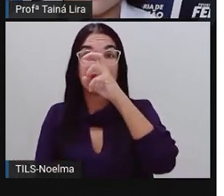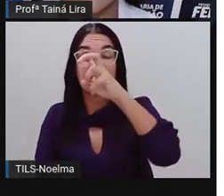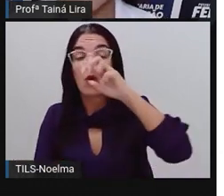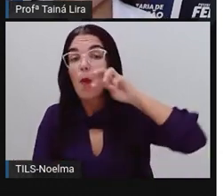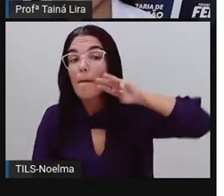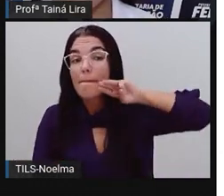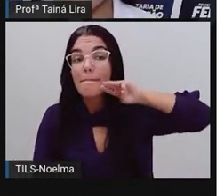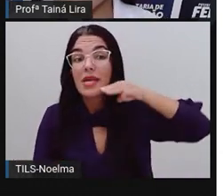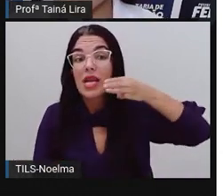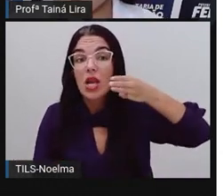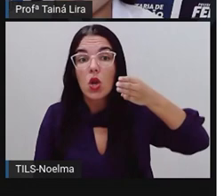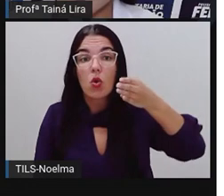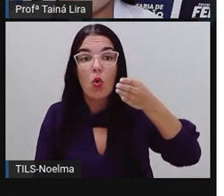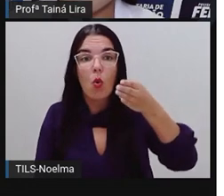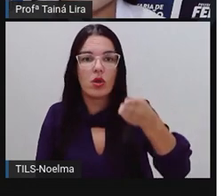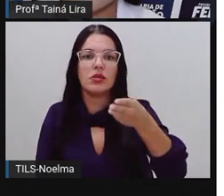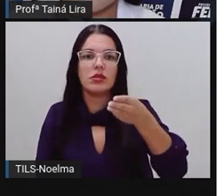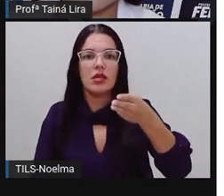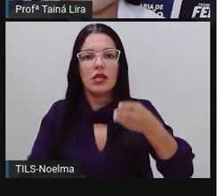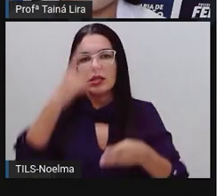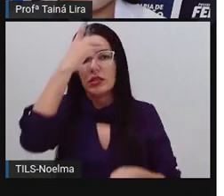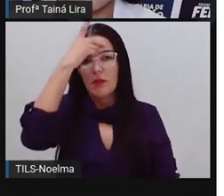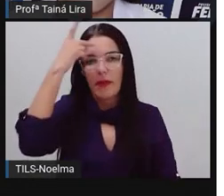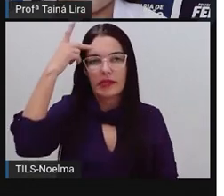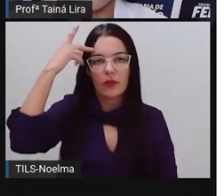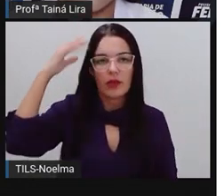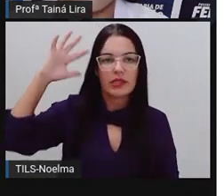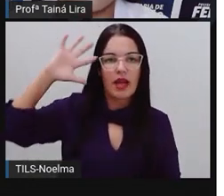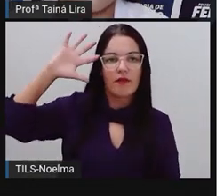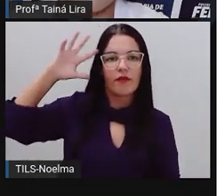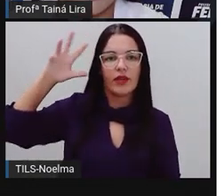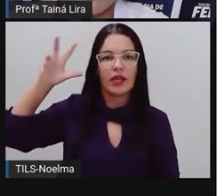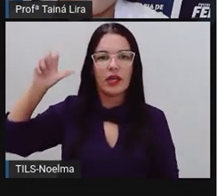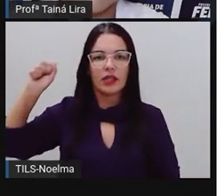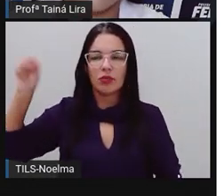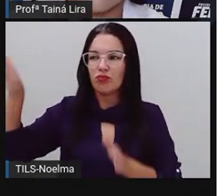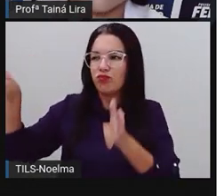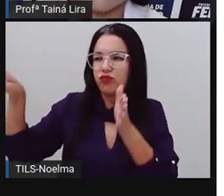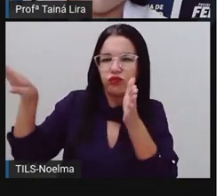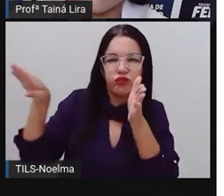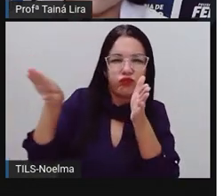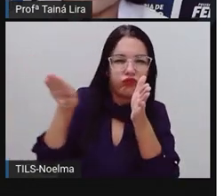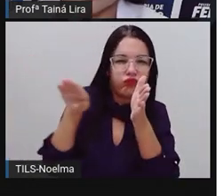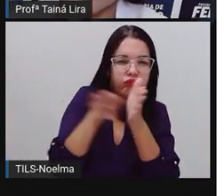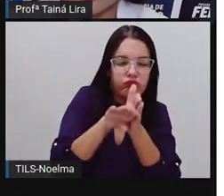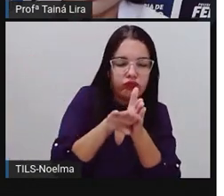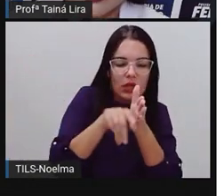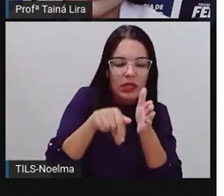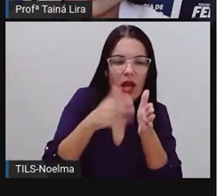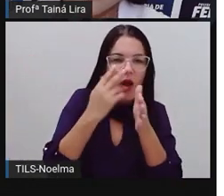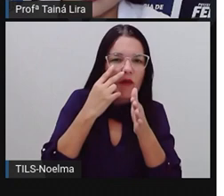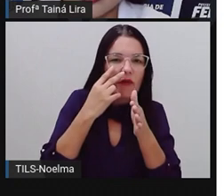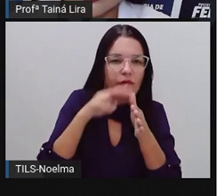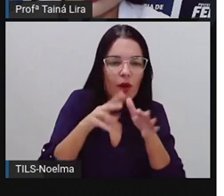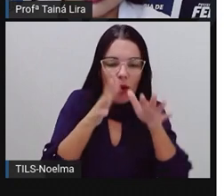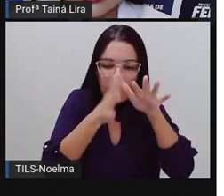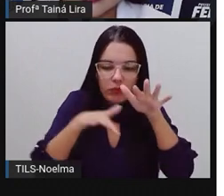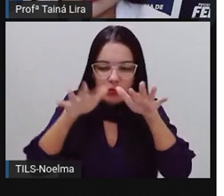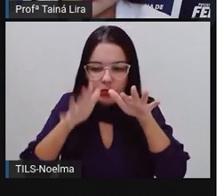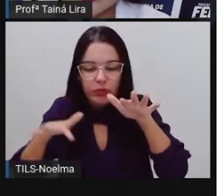trazidos de Angola para o Brasil Olha lá rota passando pelo Oceano Atlântico